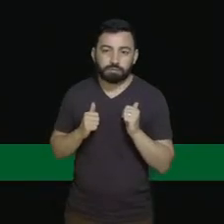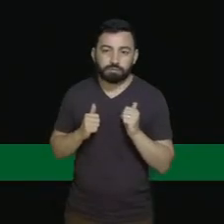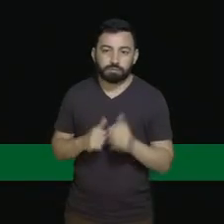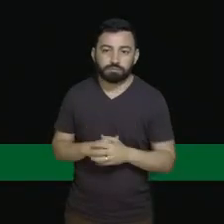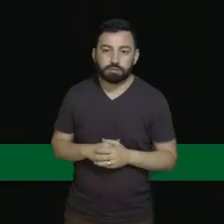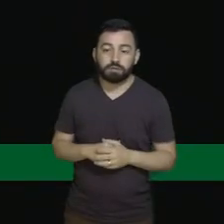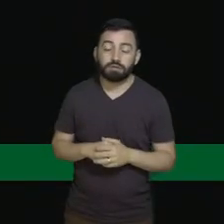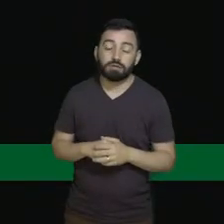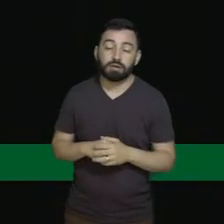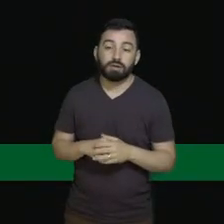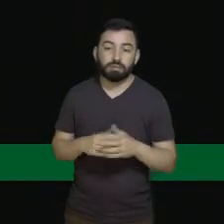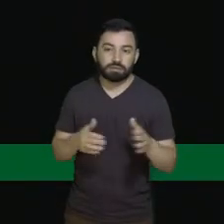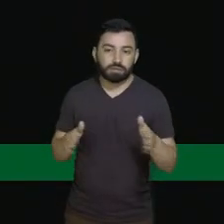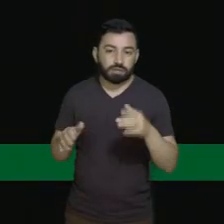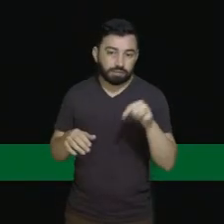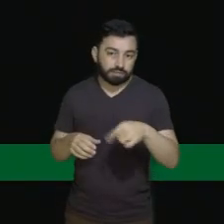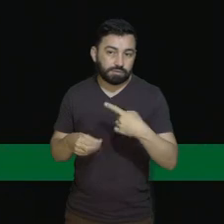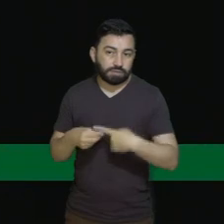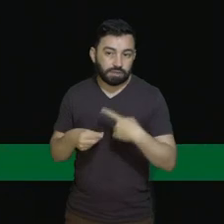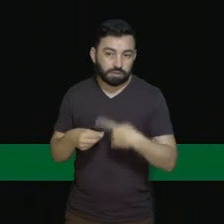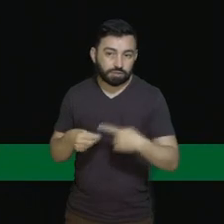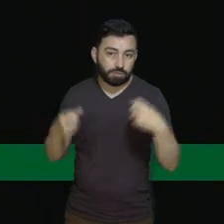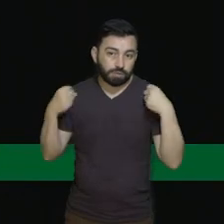pela cidade de Chapecó,